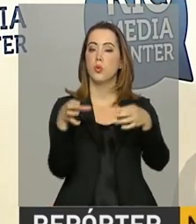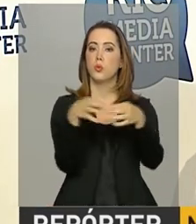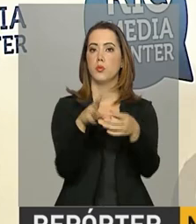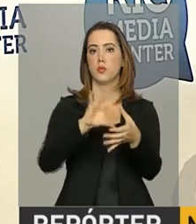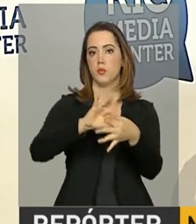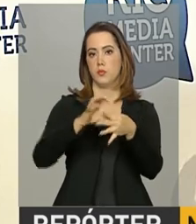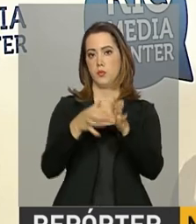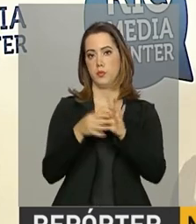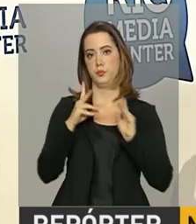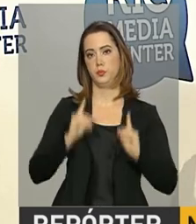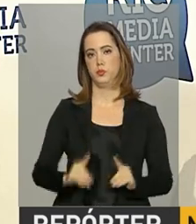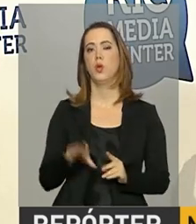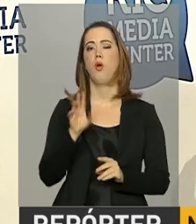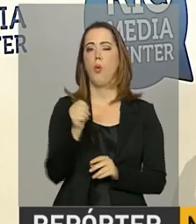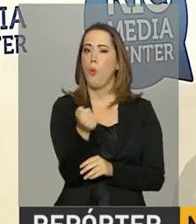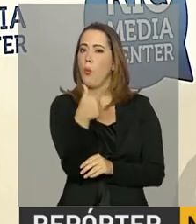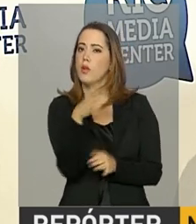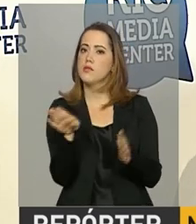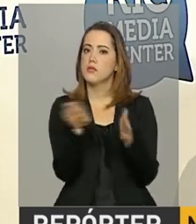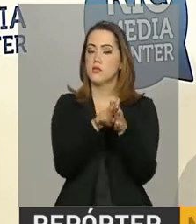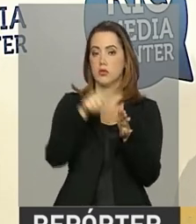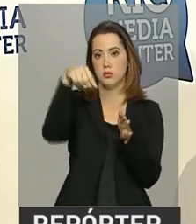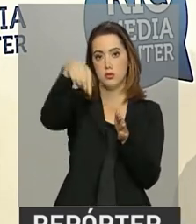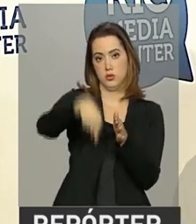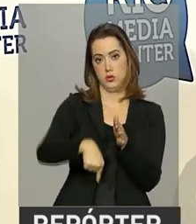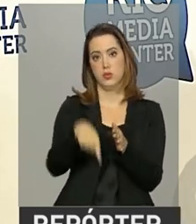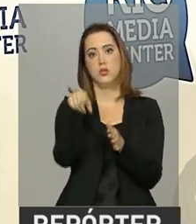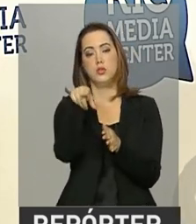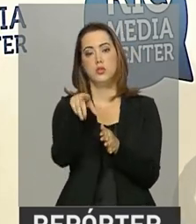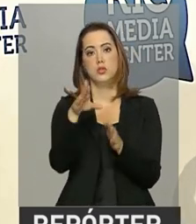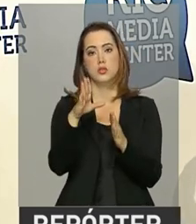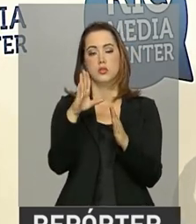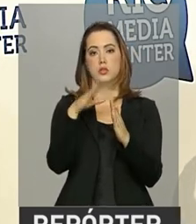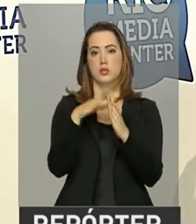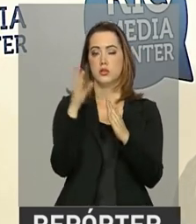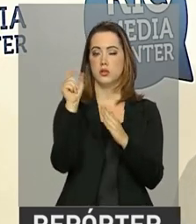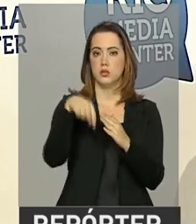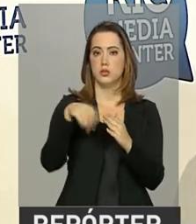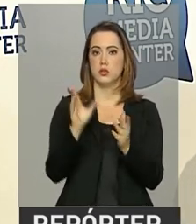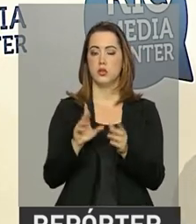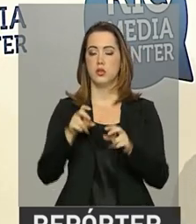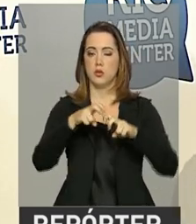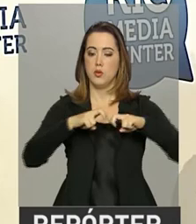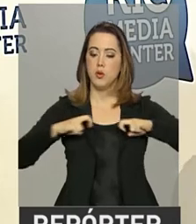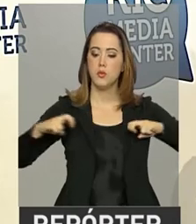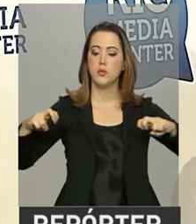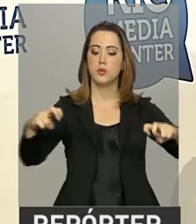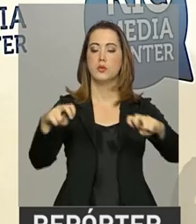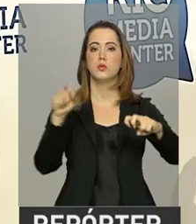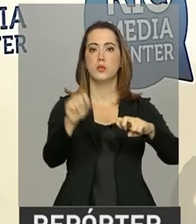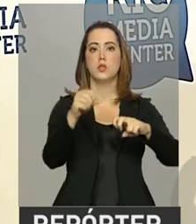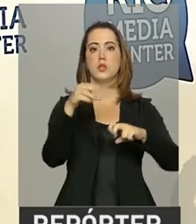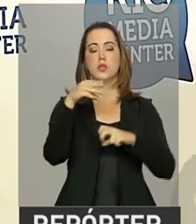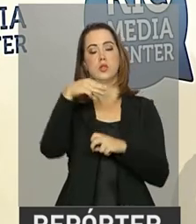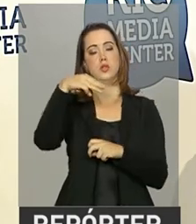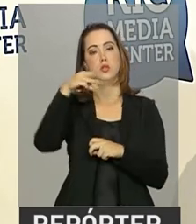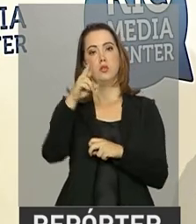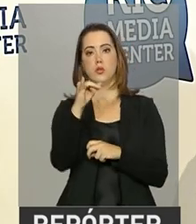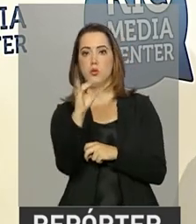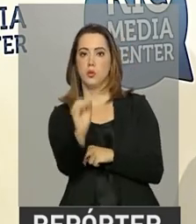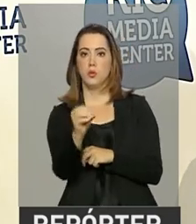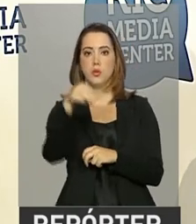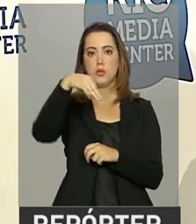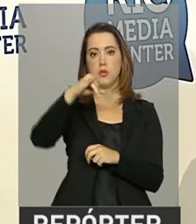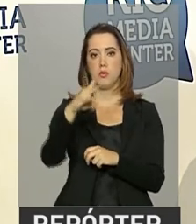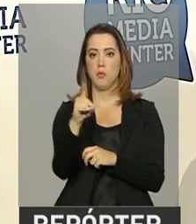Parsons deve chegar a qualquer momento aqui ao auditório do centro de mídia dos jogos paralímpicos o rio Mia Center eles vão falar